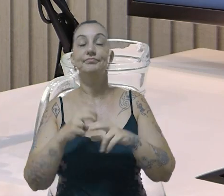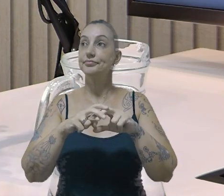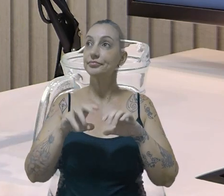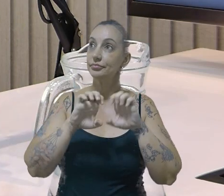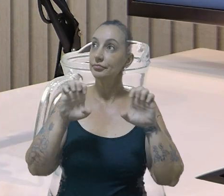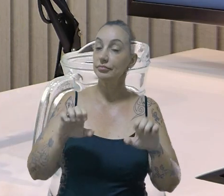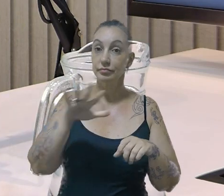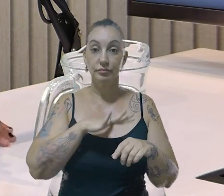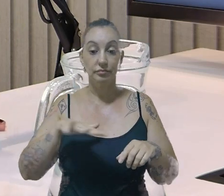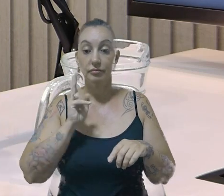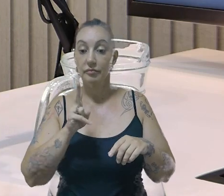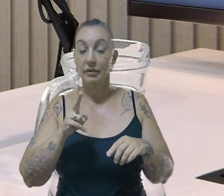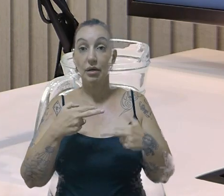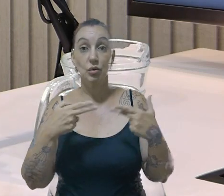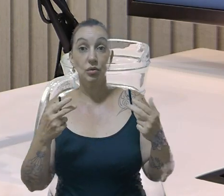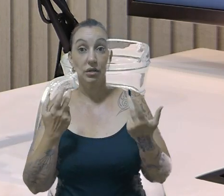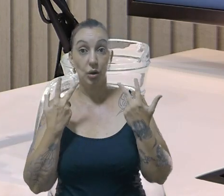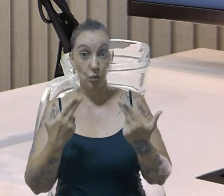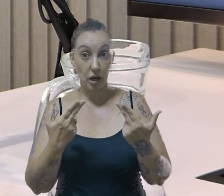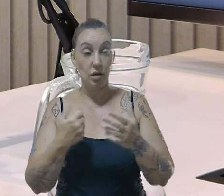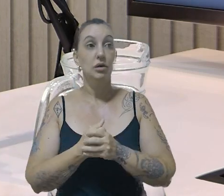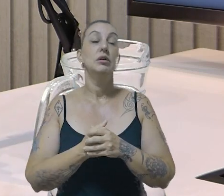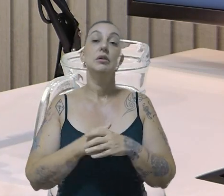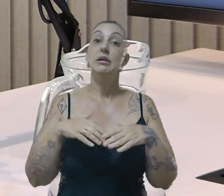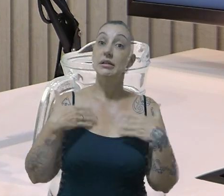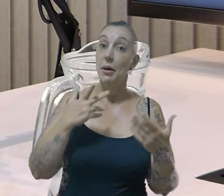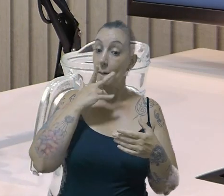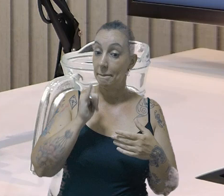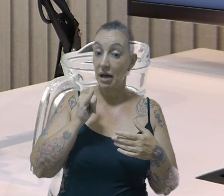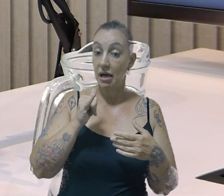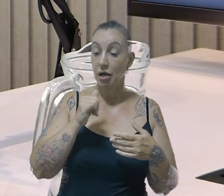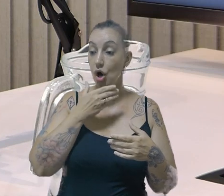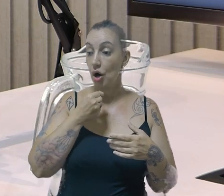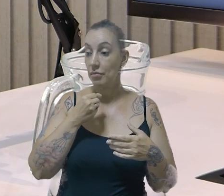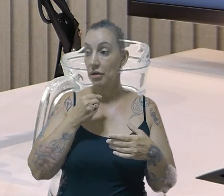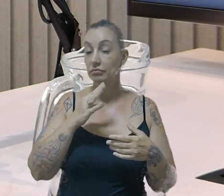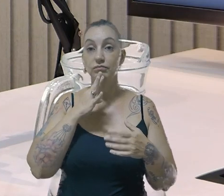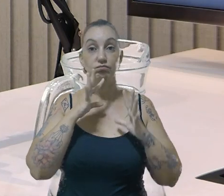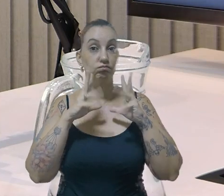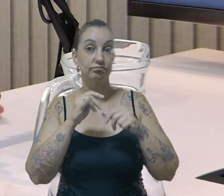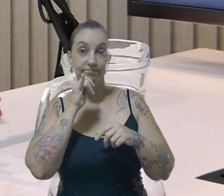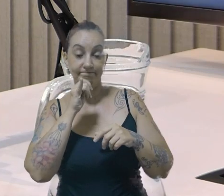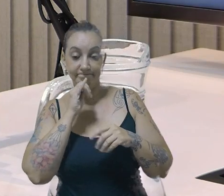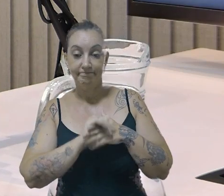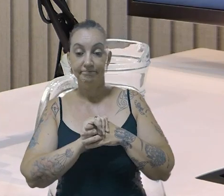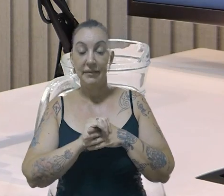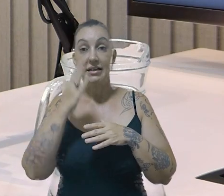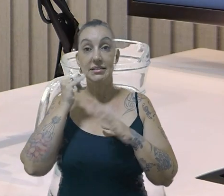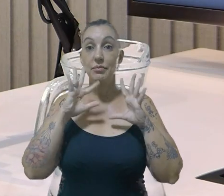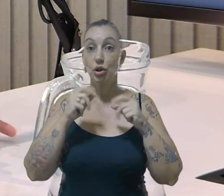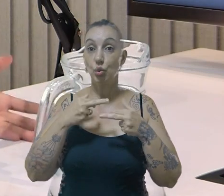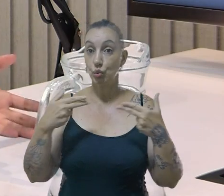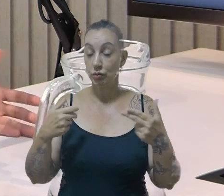espaço era sempre equipamento semelhantes então meu pai não é o cara que domina a mesa por exemplo ele dominava a mesa do viga entendi